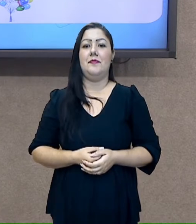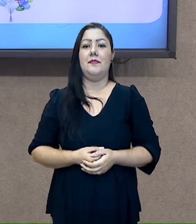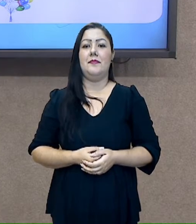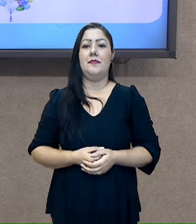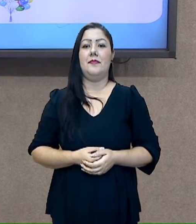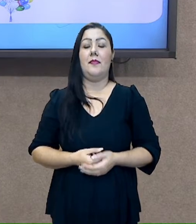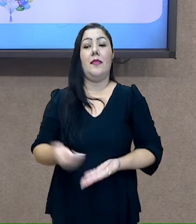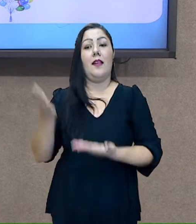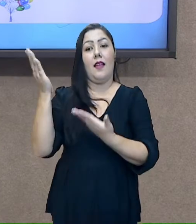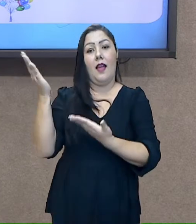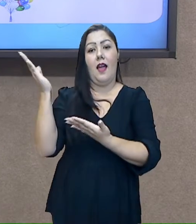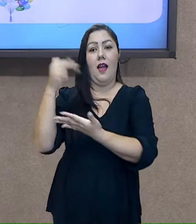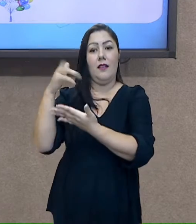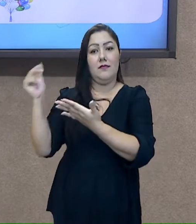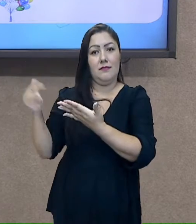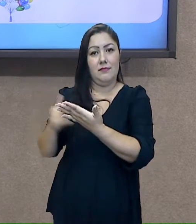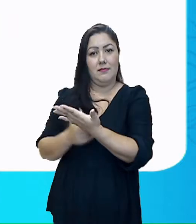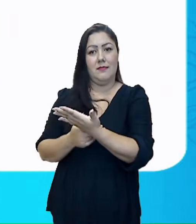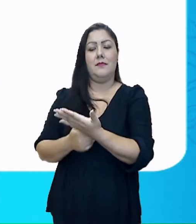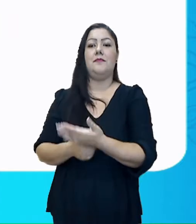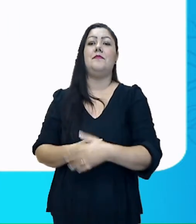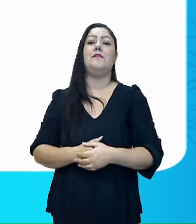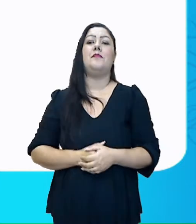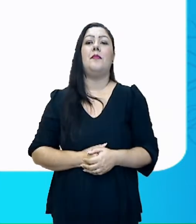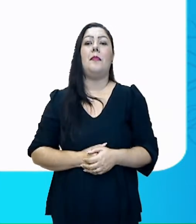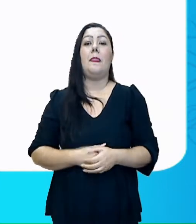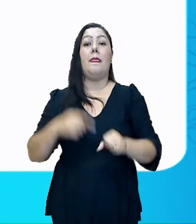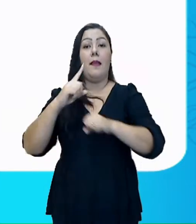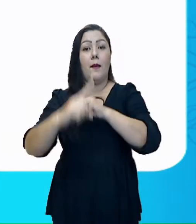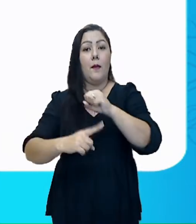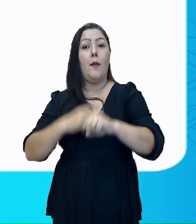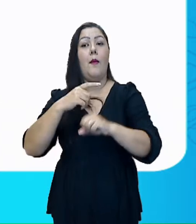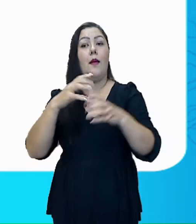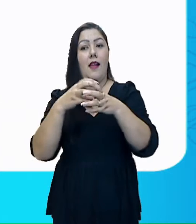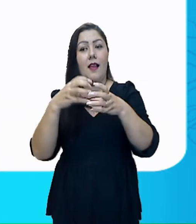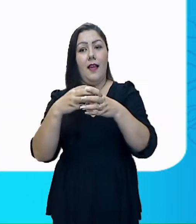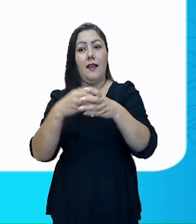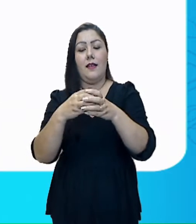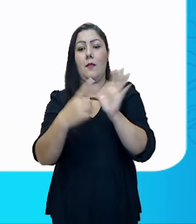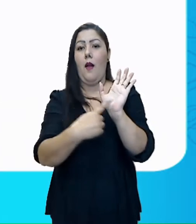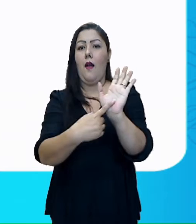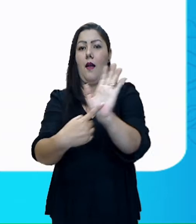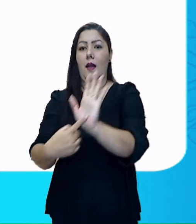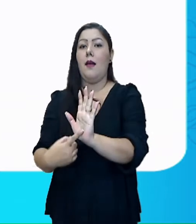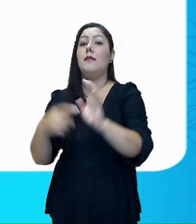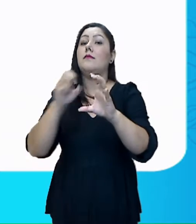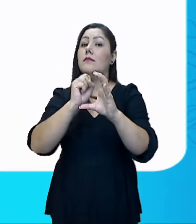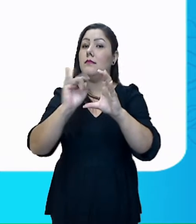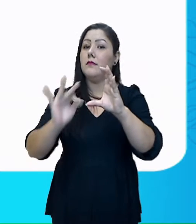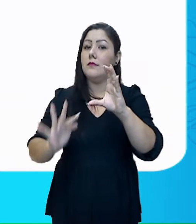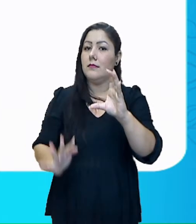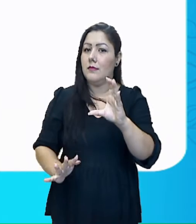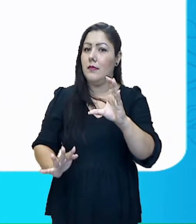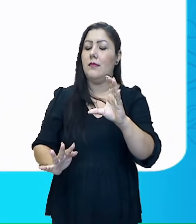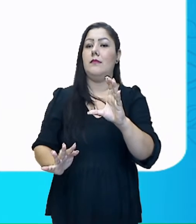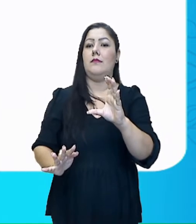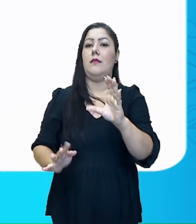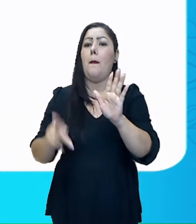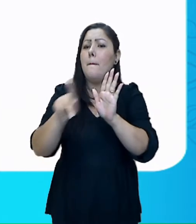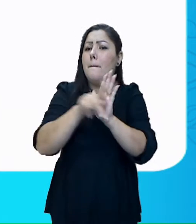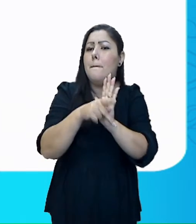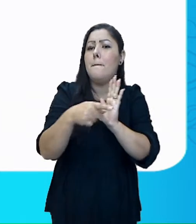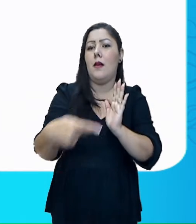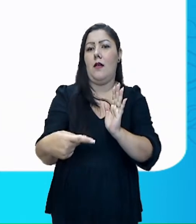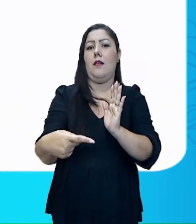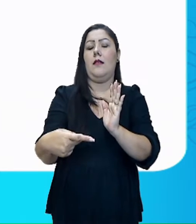aqui, os elementos químicos, eles apresentam determinadas propriedades. É próprio